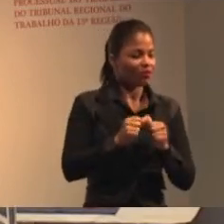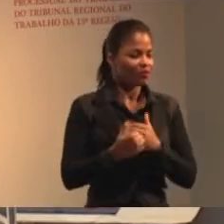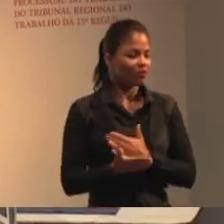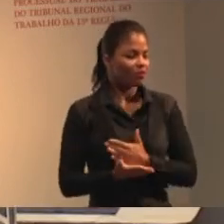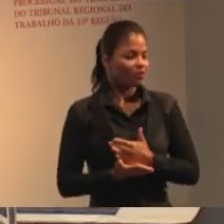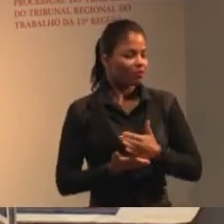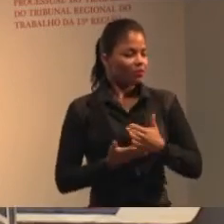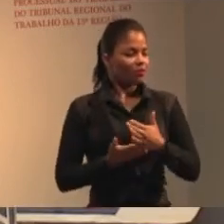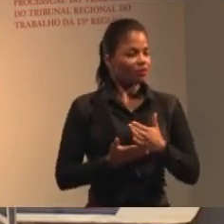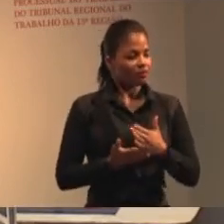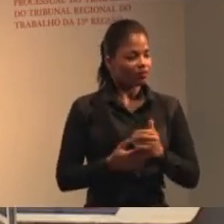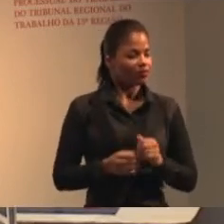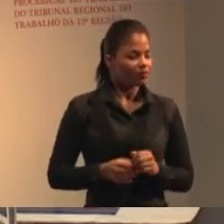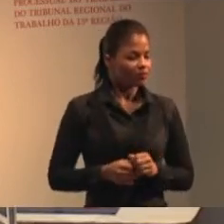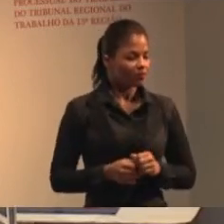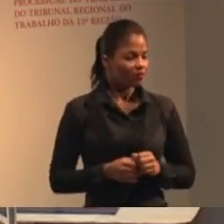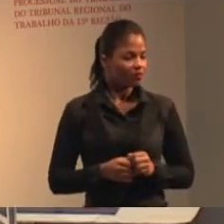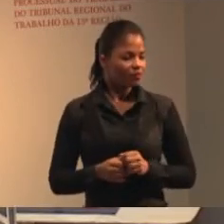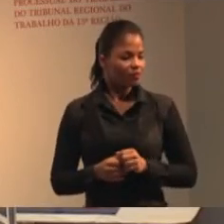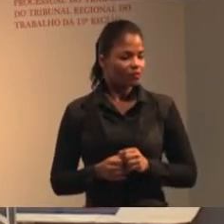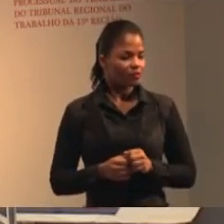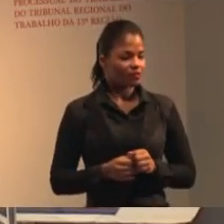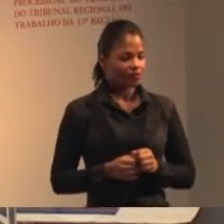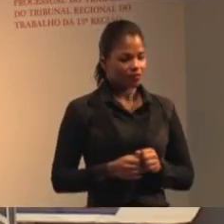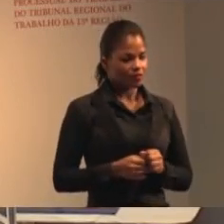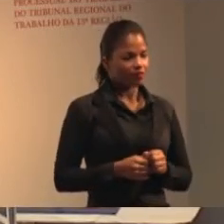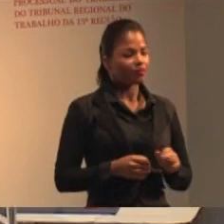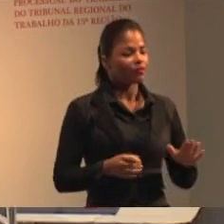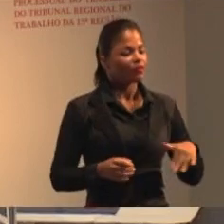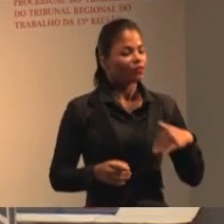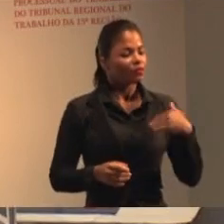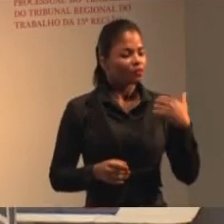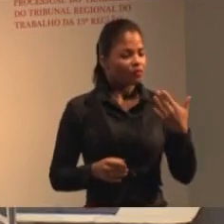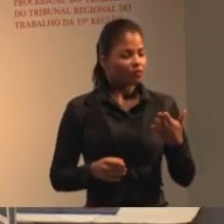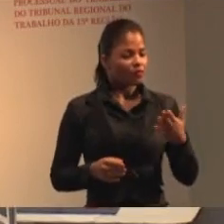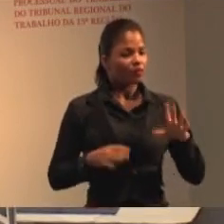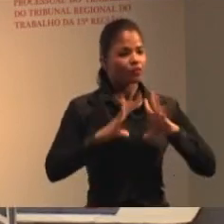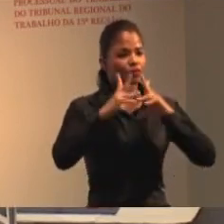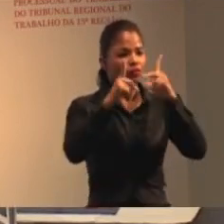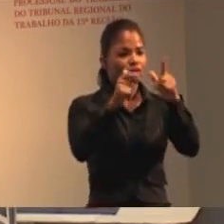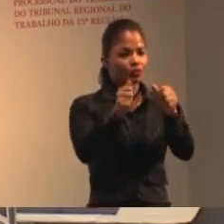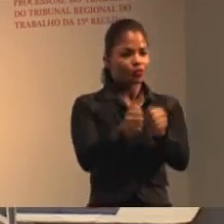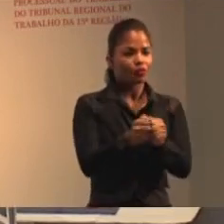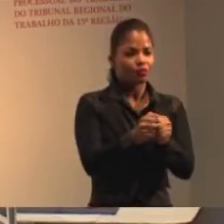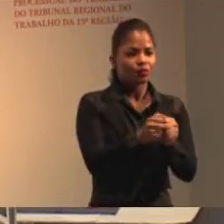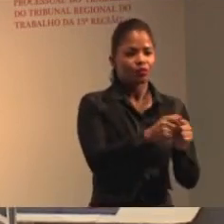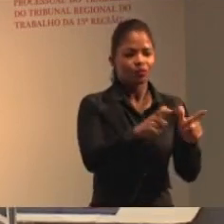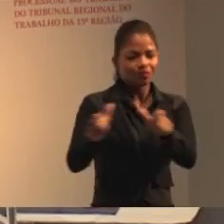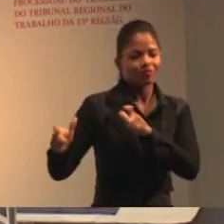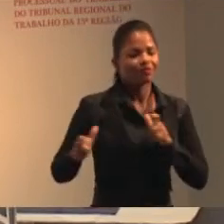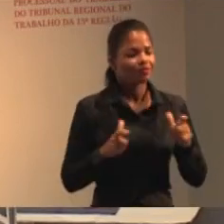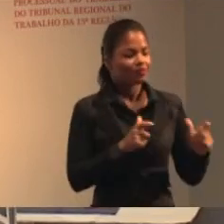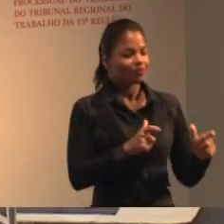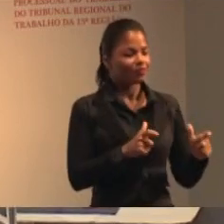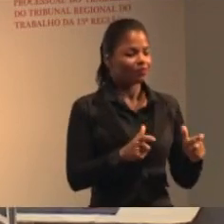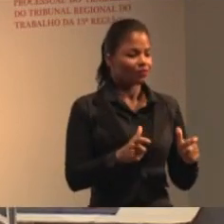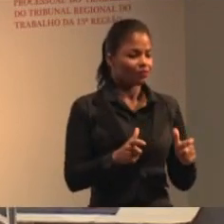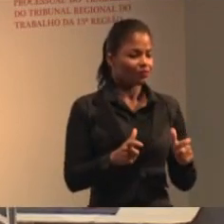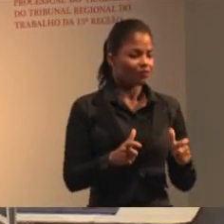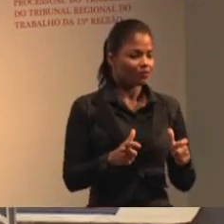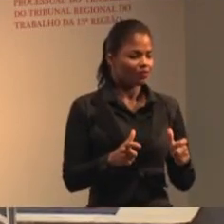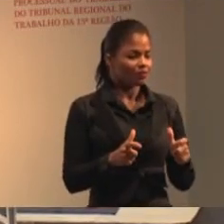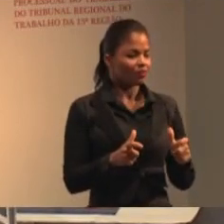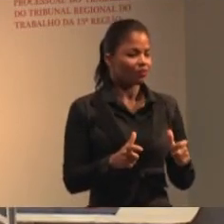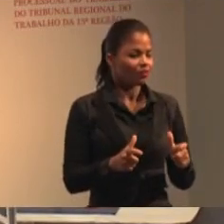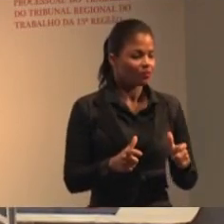passou a ser a panaceia para todas as coisas. Enquanto, como todos estamos convictos, a uma